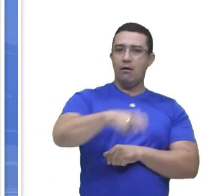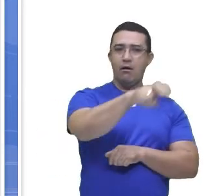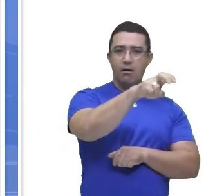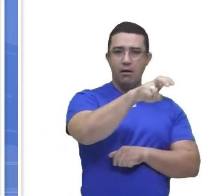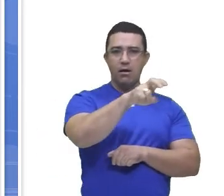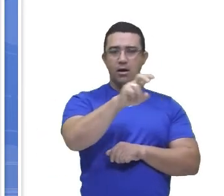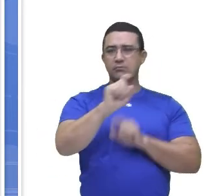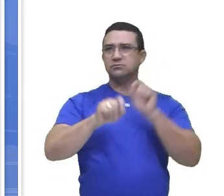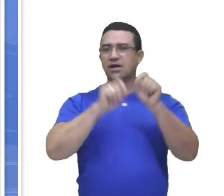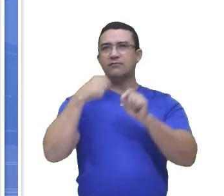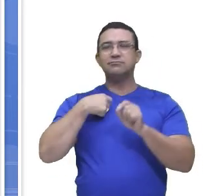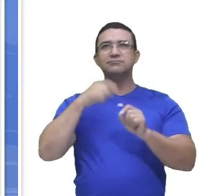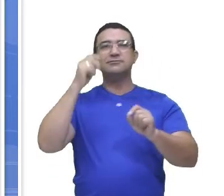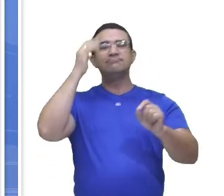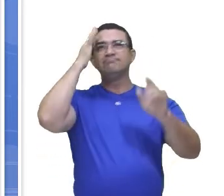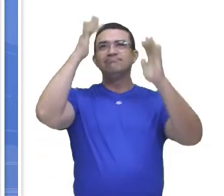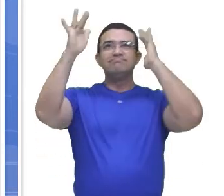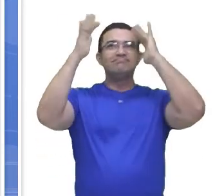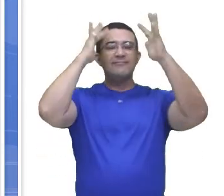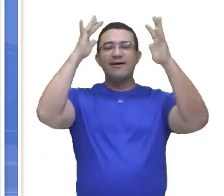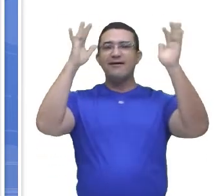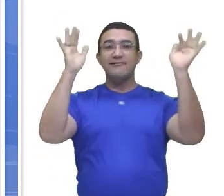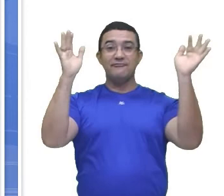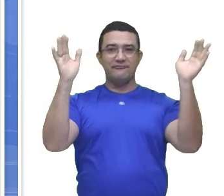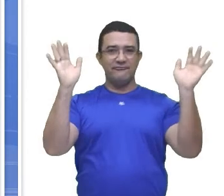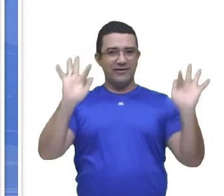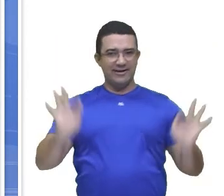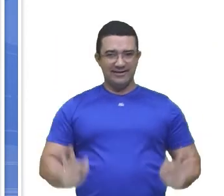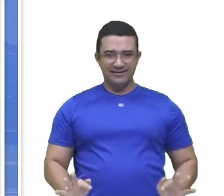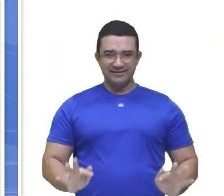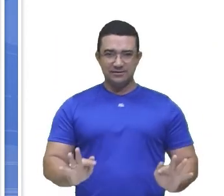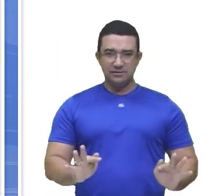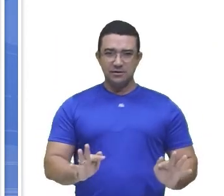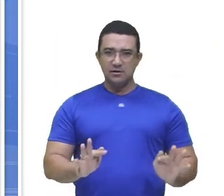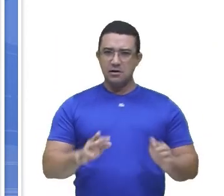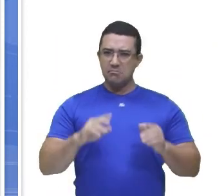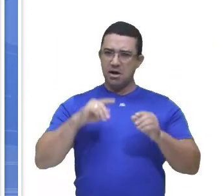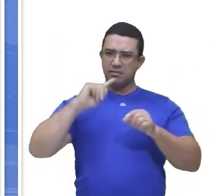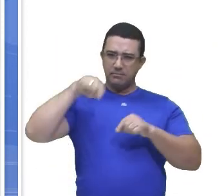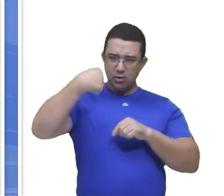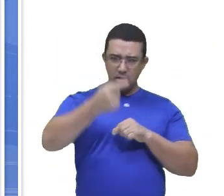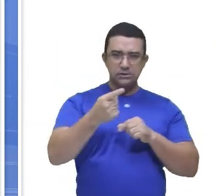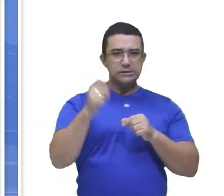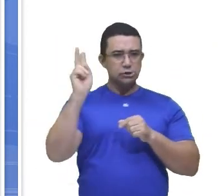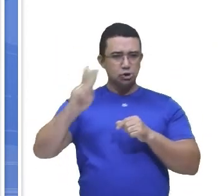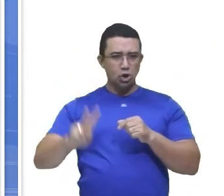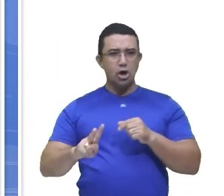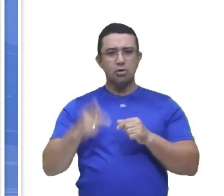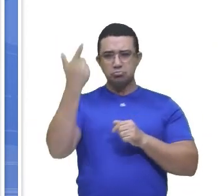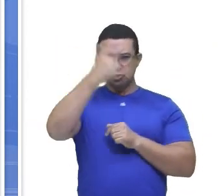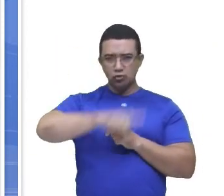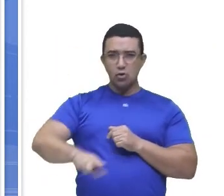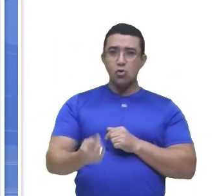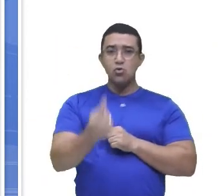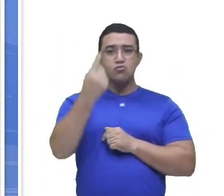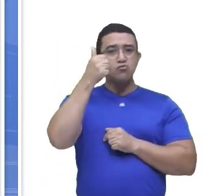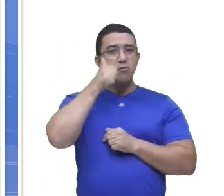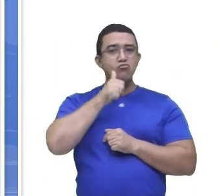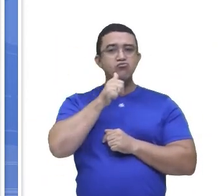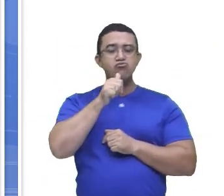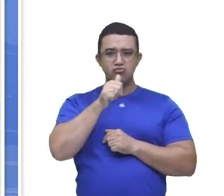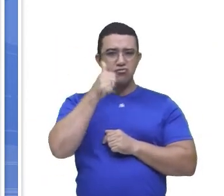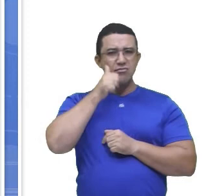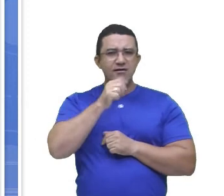quien vuela de alegría. Más adelante, la historia continuó y una señora, casi